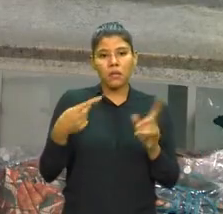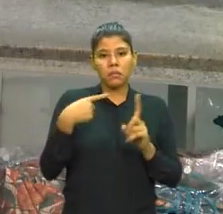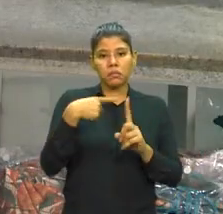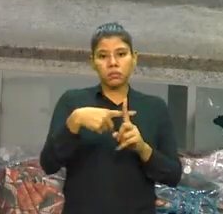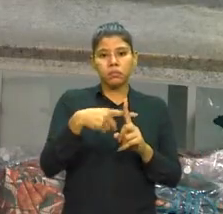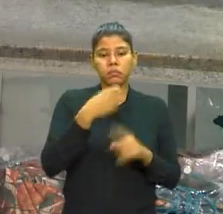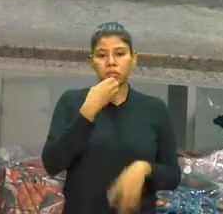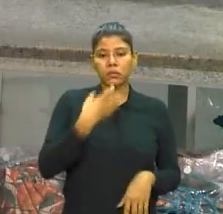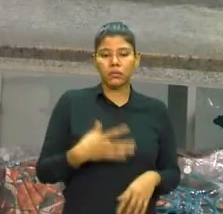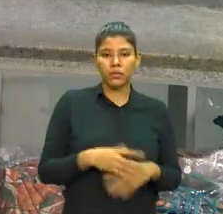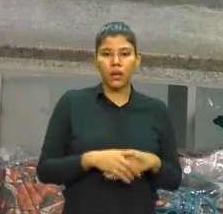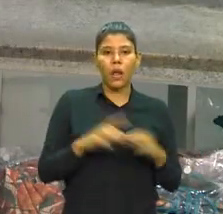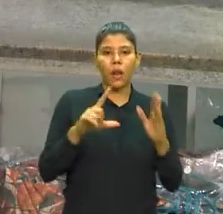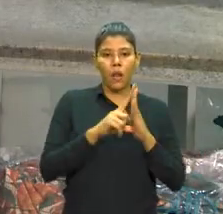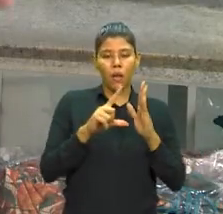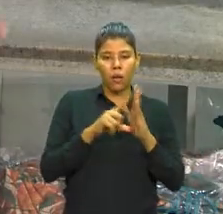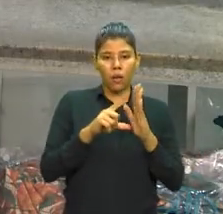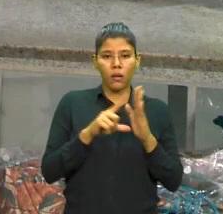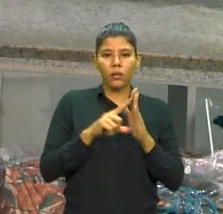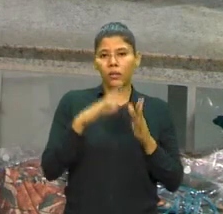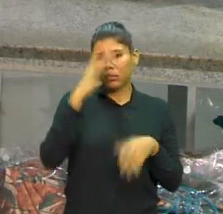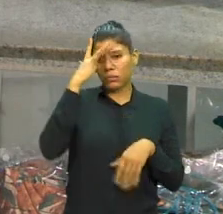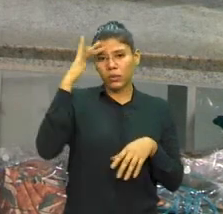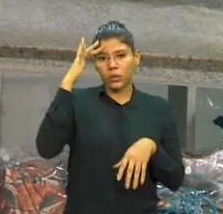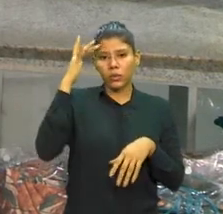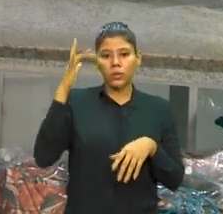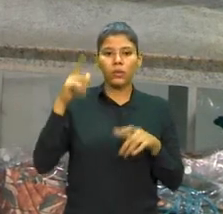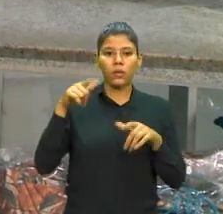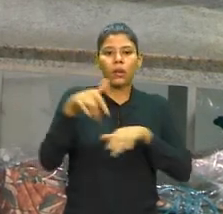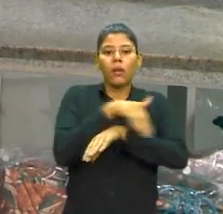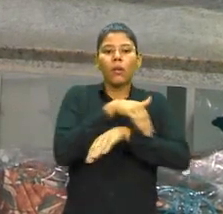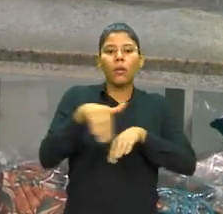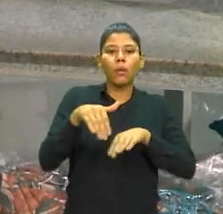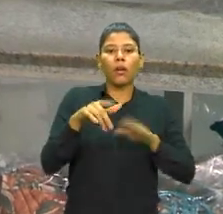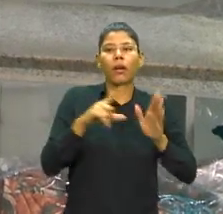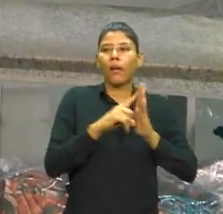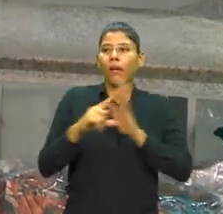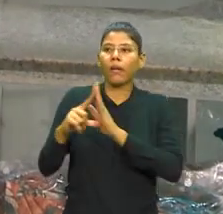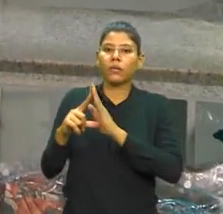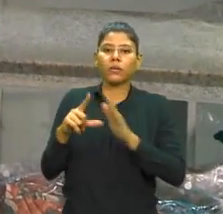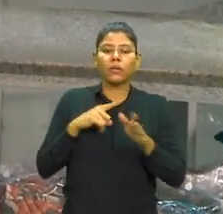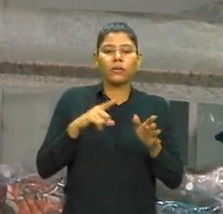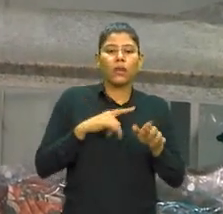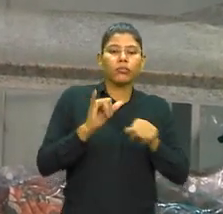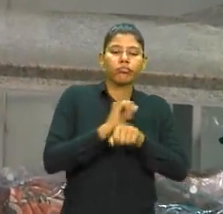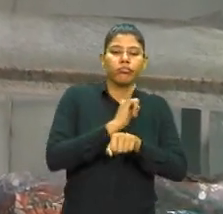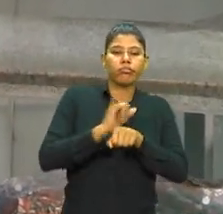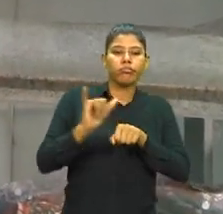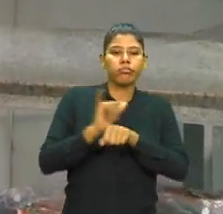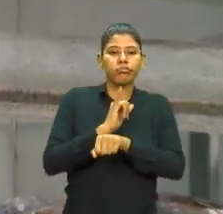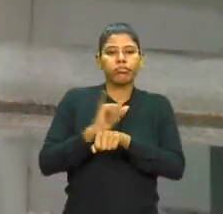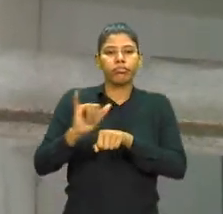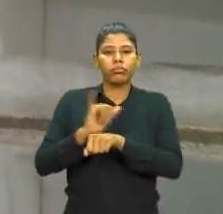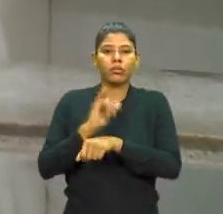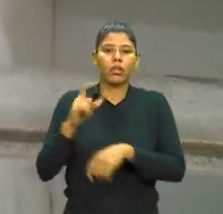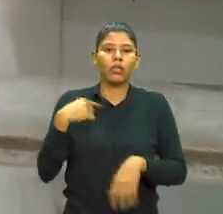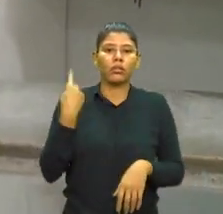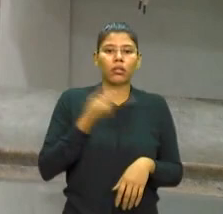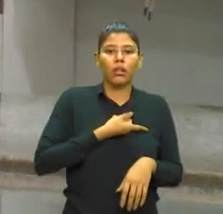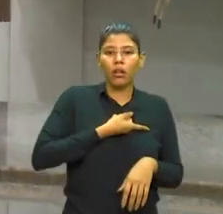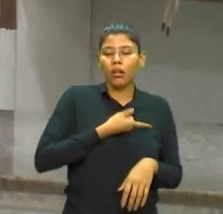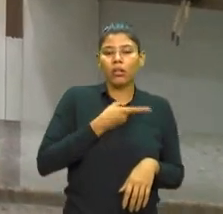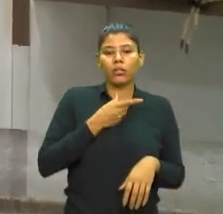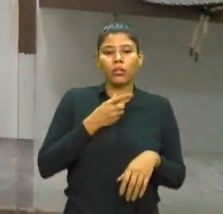lojas as pessoas né na na os Lojistas de rua eles têm se reinventado então a gente se reinventa para